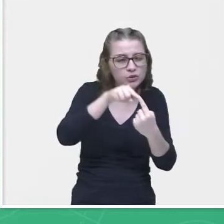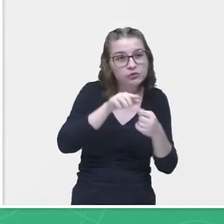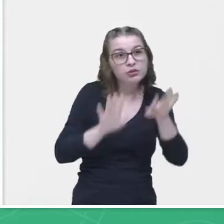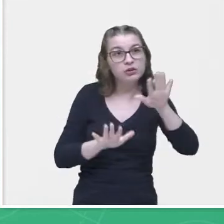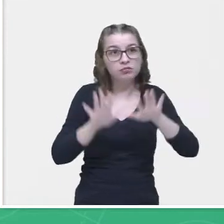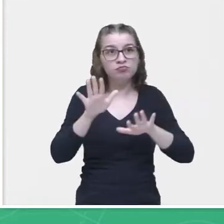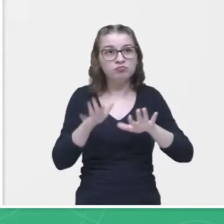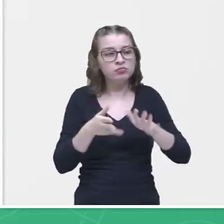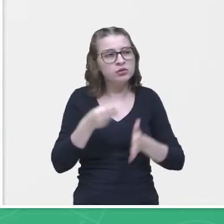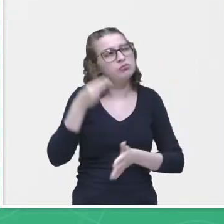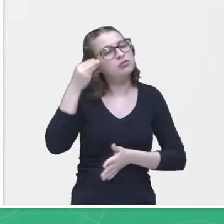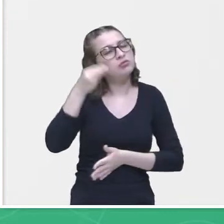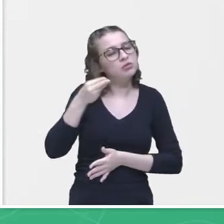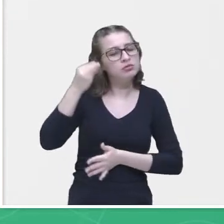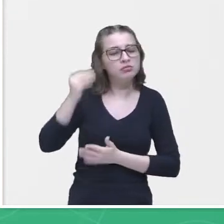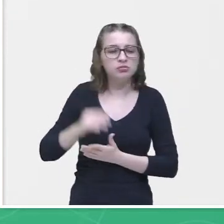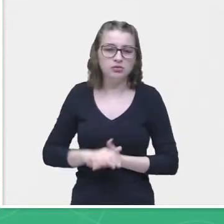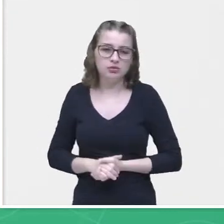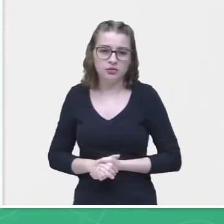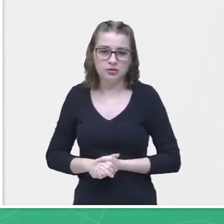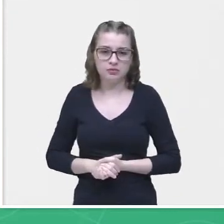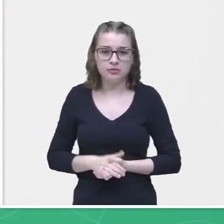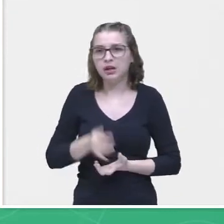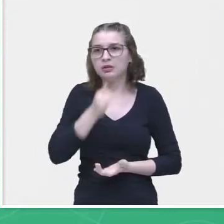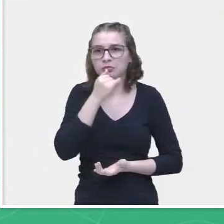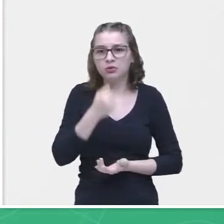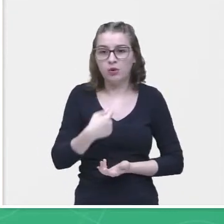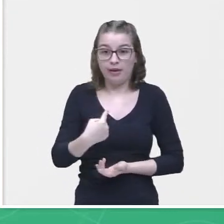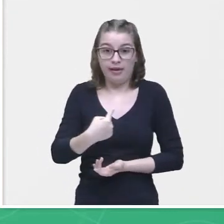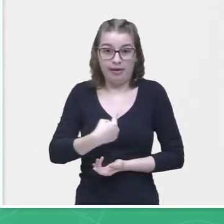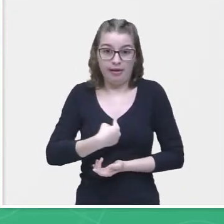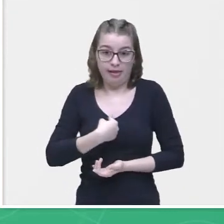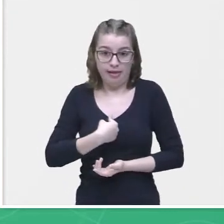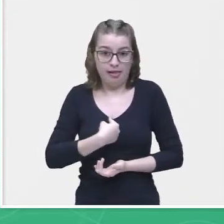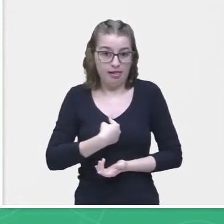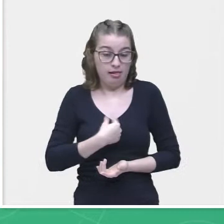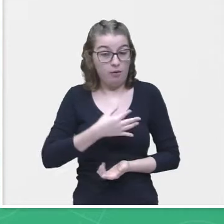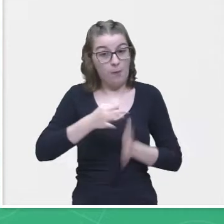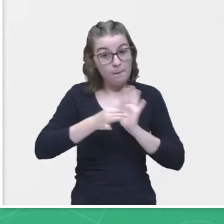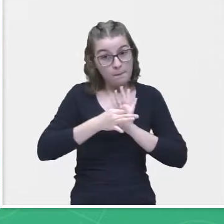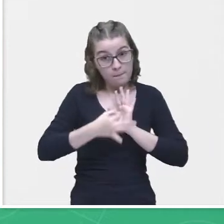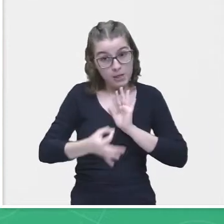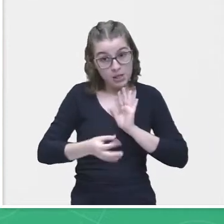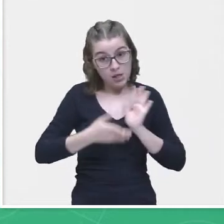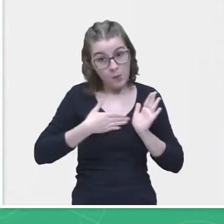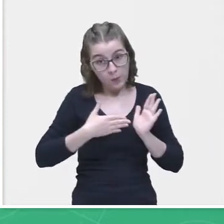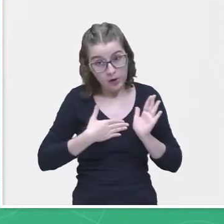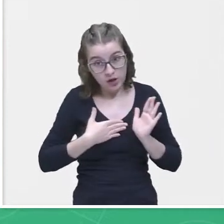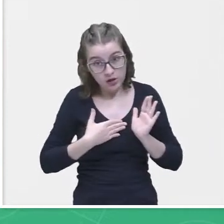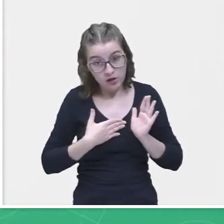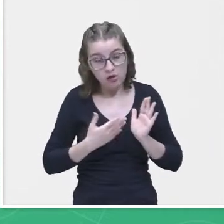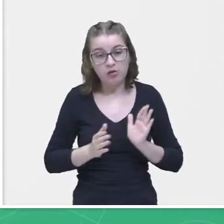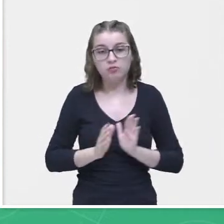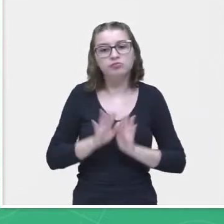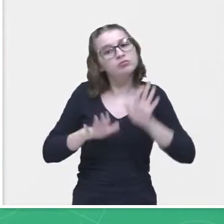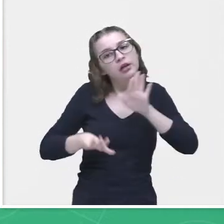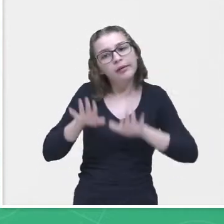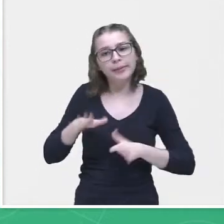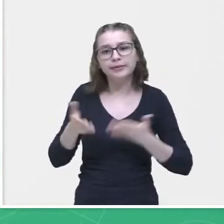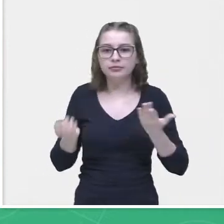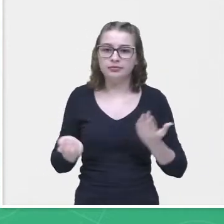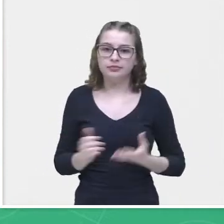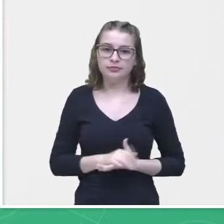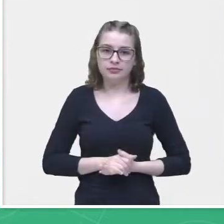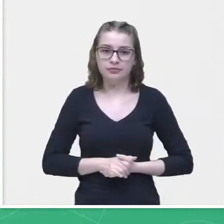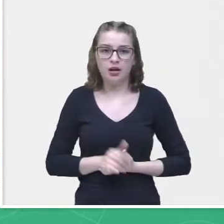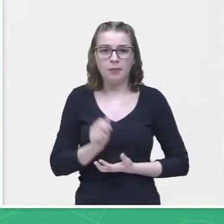você assina. Primeira pessoa. Olha, tem que ser direto, tá bom? Claro, professor, eu posso usar um trecho